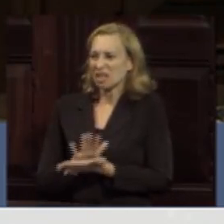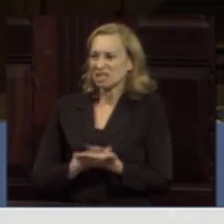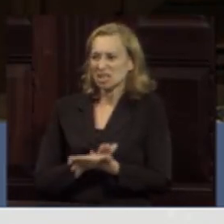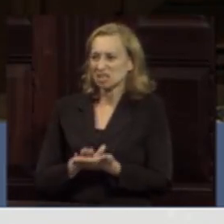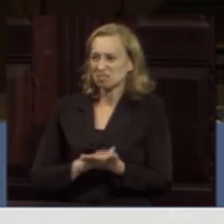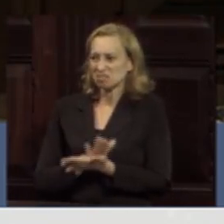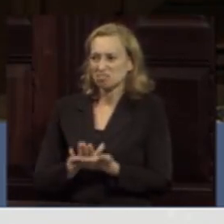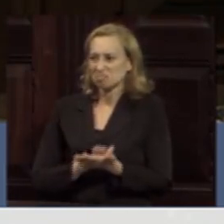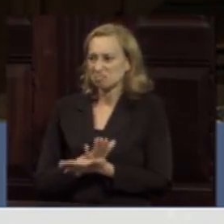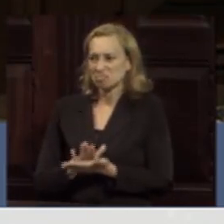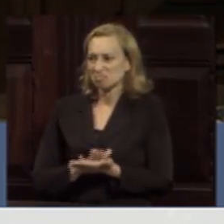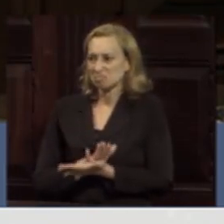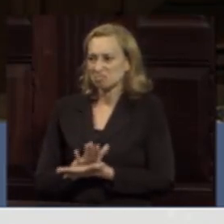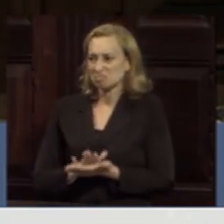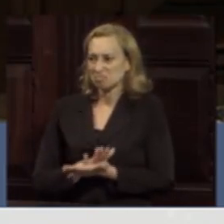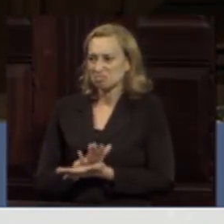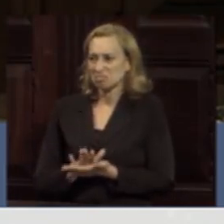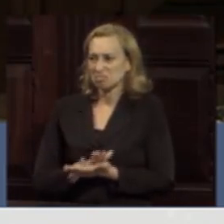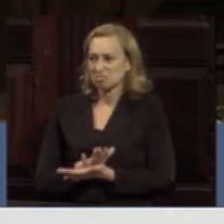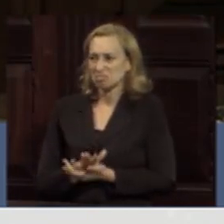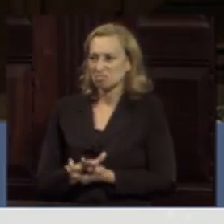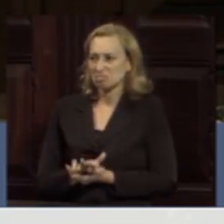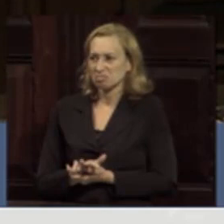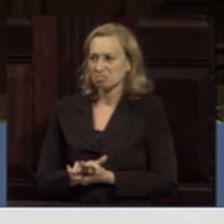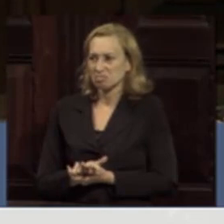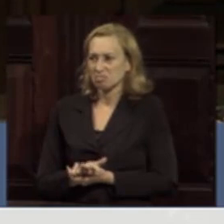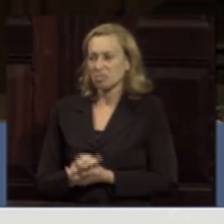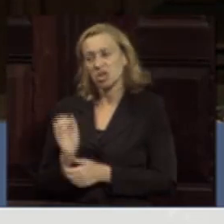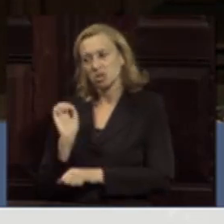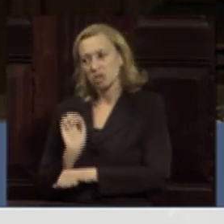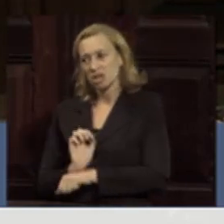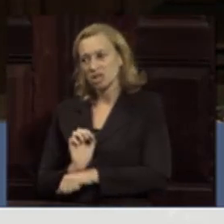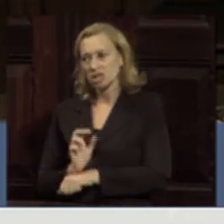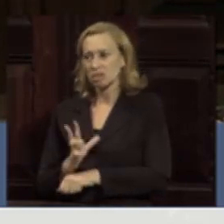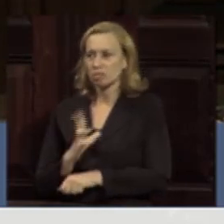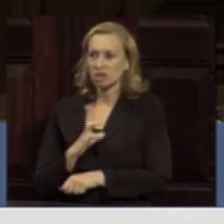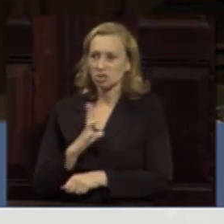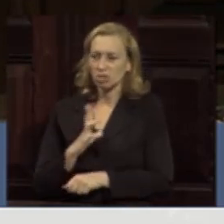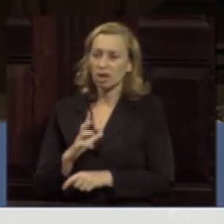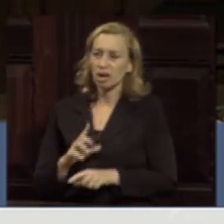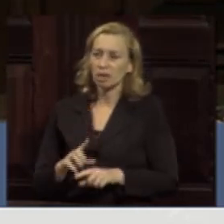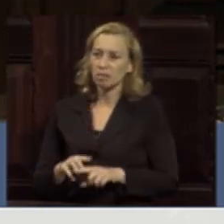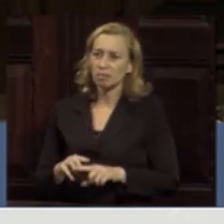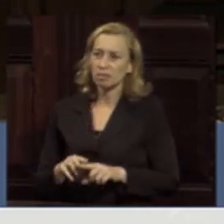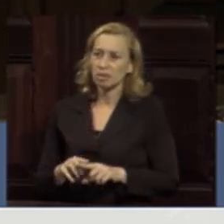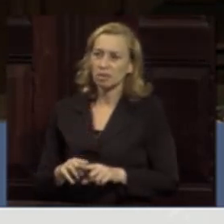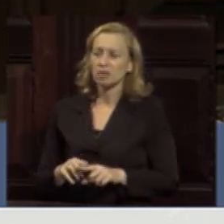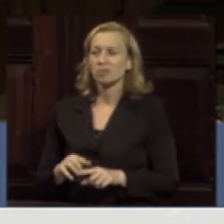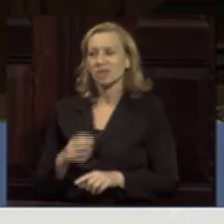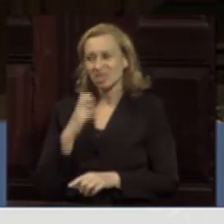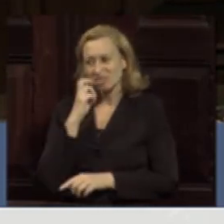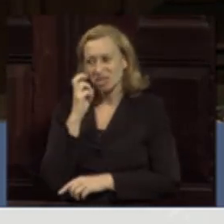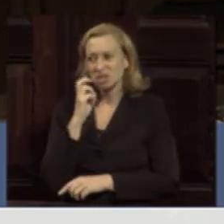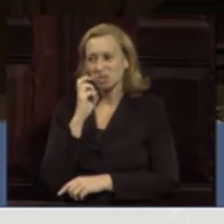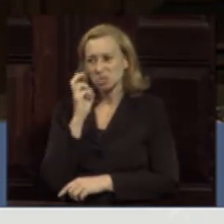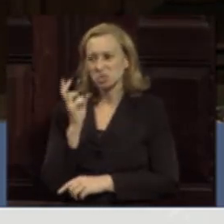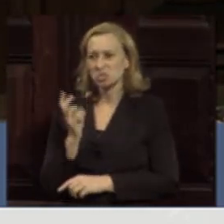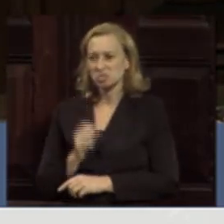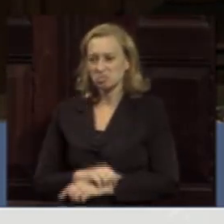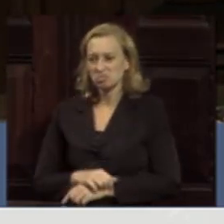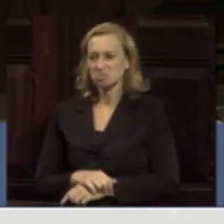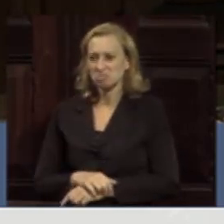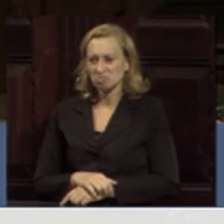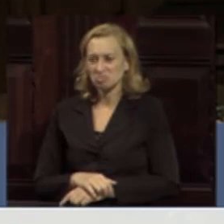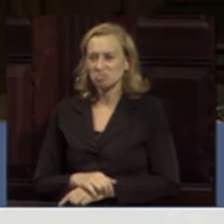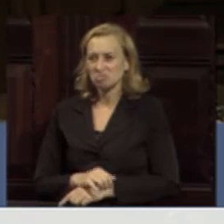gestão estadual do Rio de Janeiro, no campo da educação em particular, mas de qualquer maneira é vergonhoso, é vexatório,